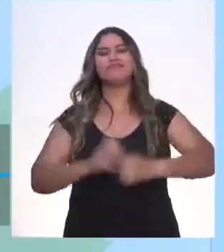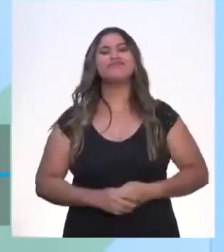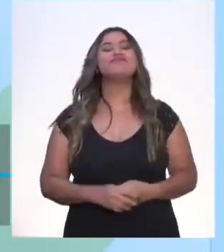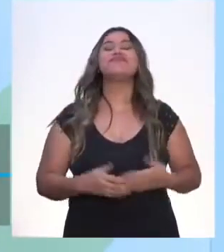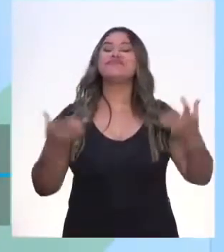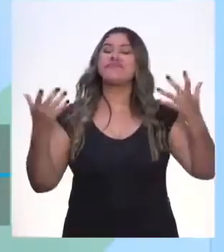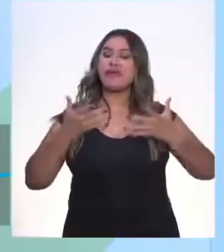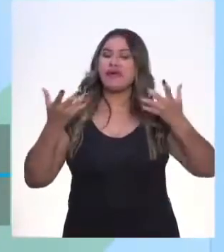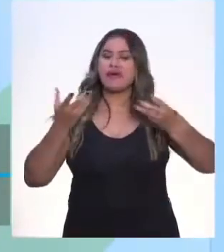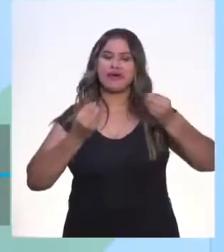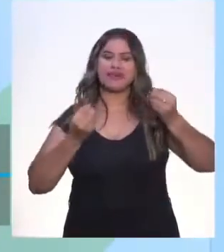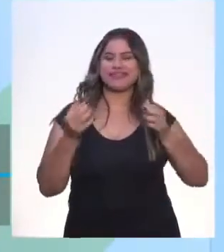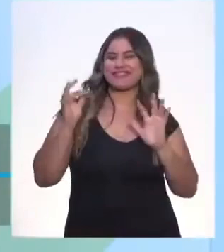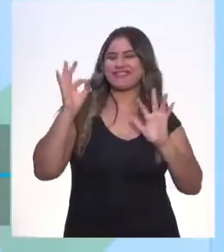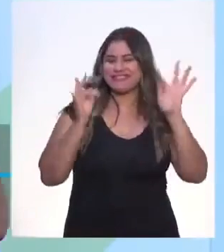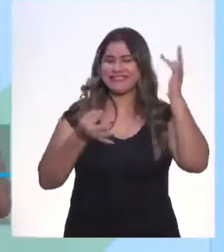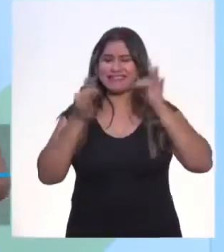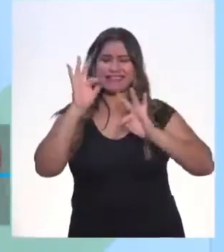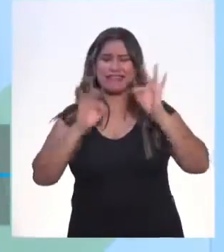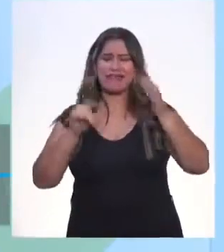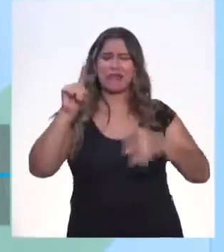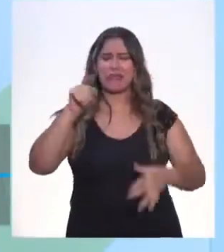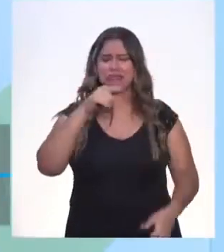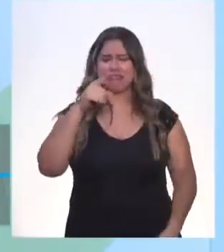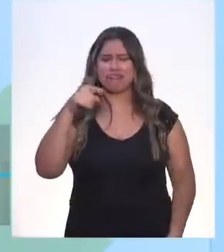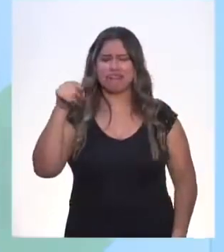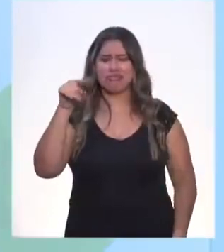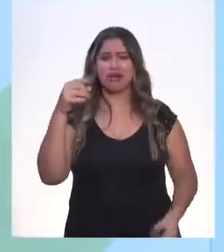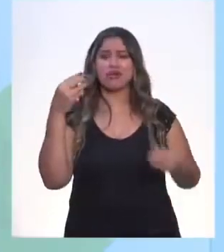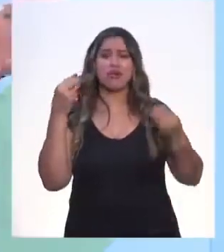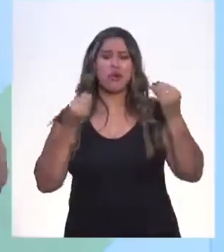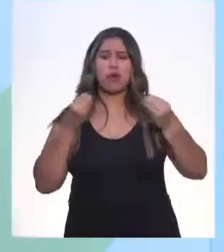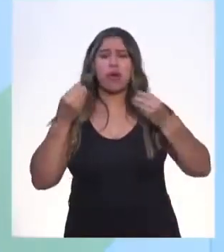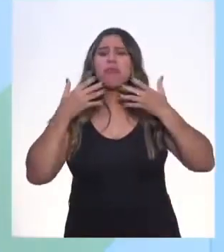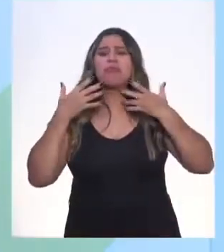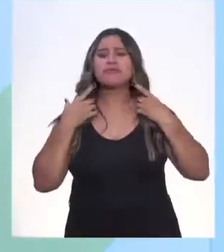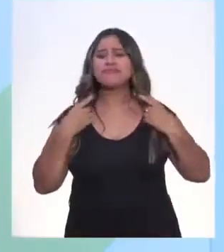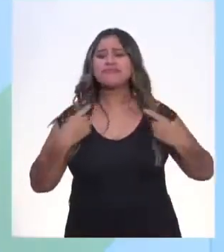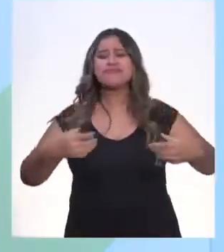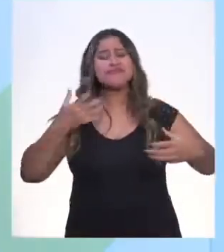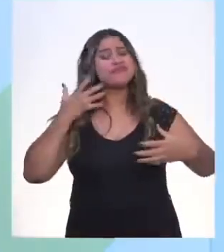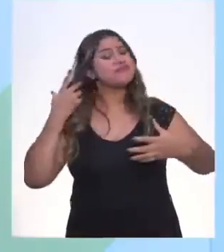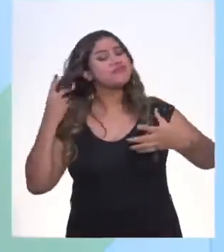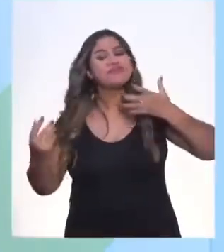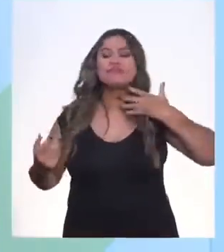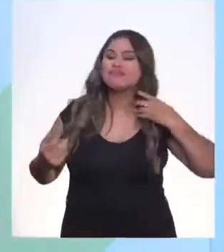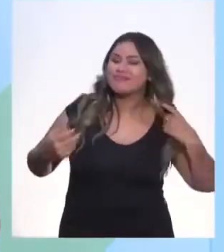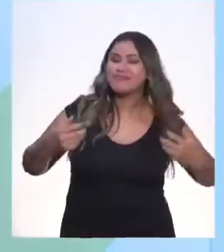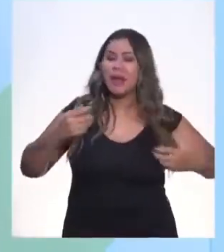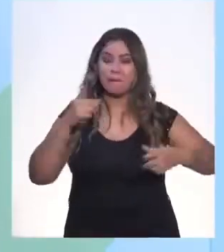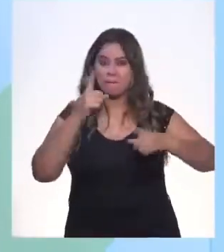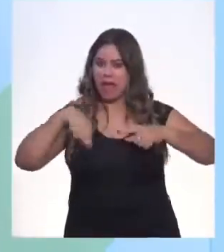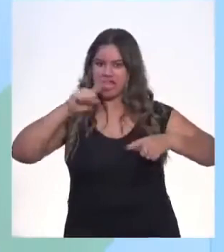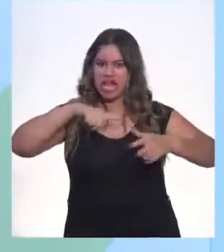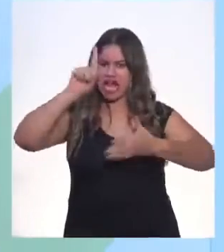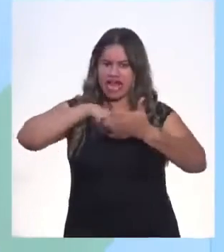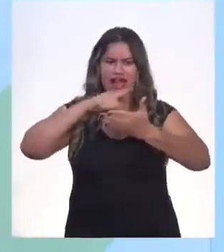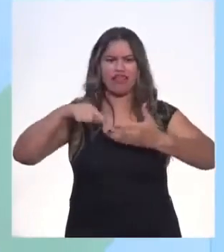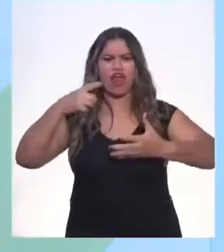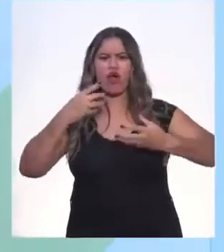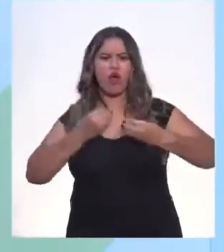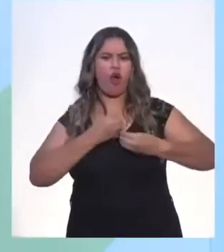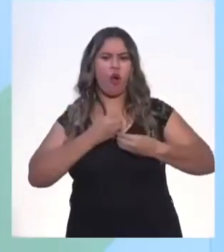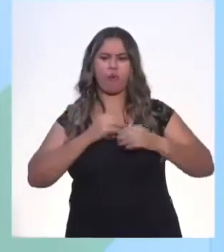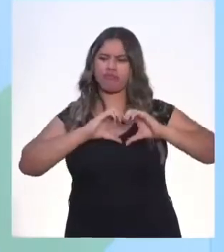aqui em clima do carnaval cancelado. Tudo está sendo cancelado, cancelaram até o carnaval. Mas a gente não cancela, o carnaval está aqui, ó, no